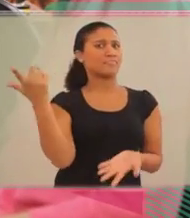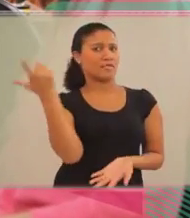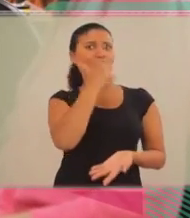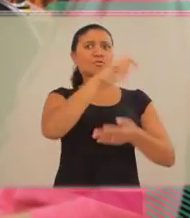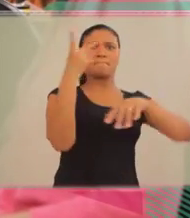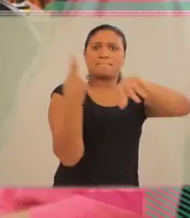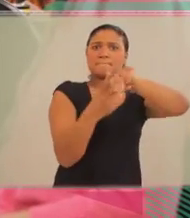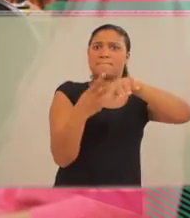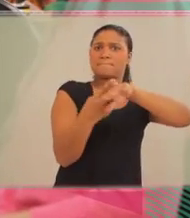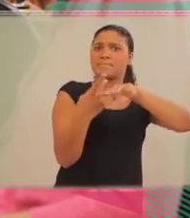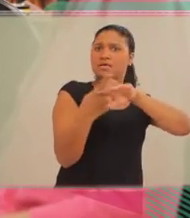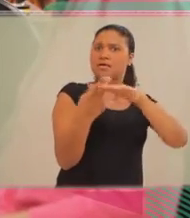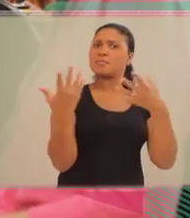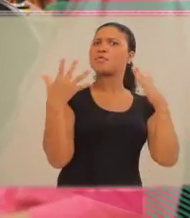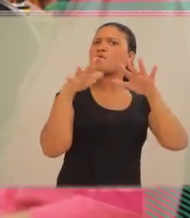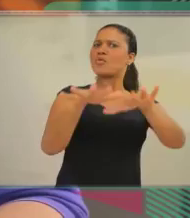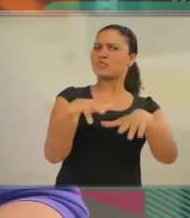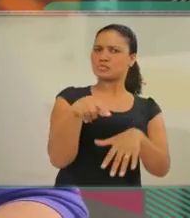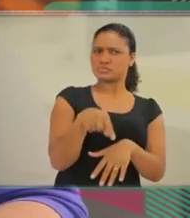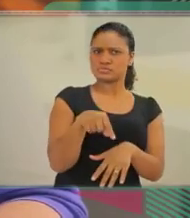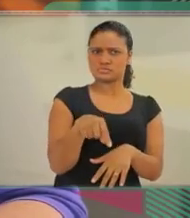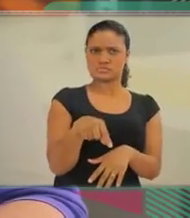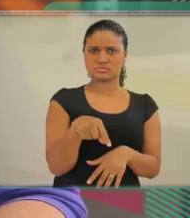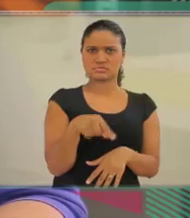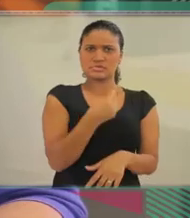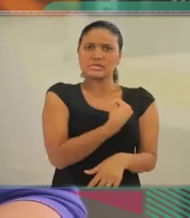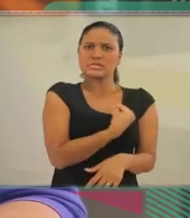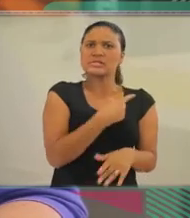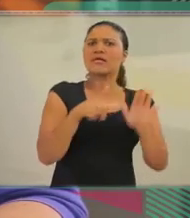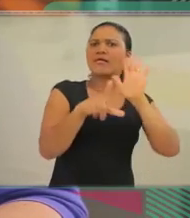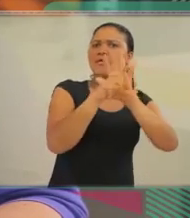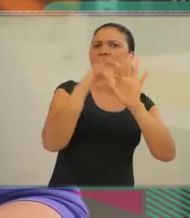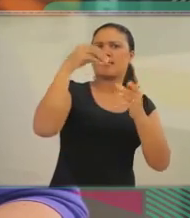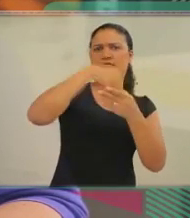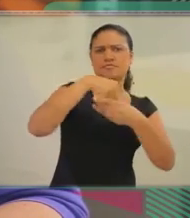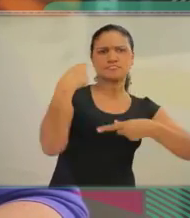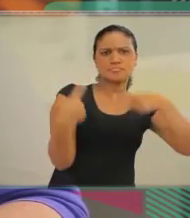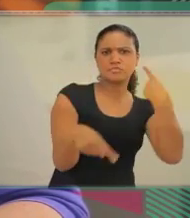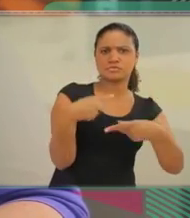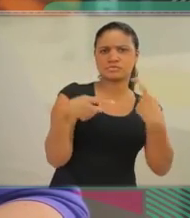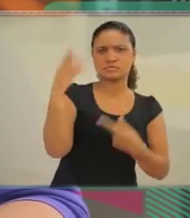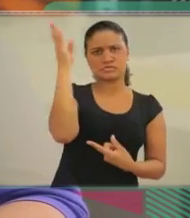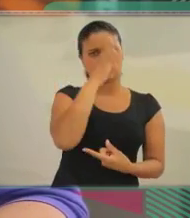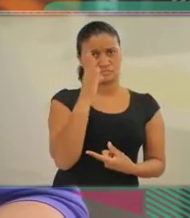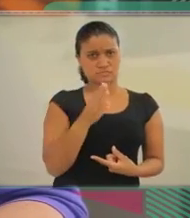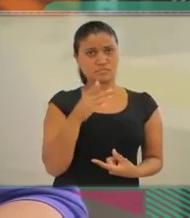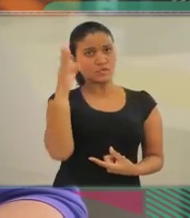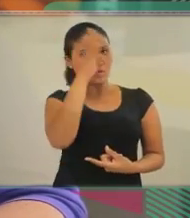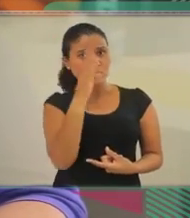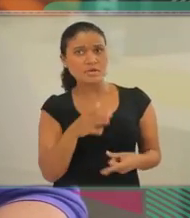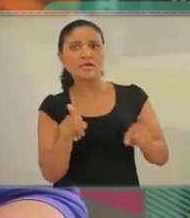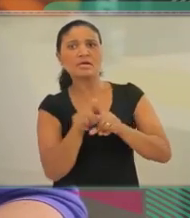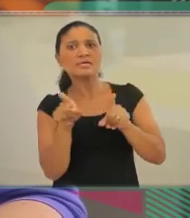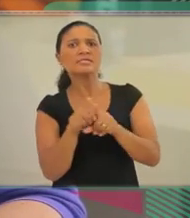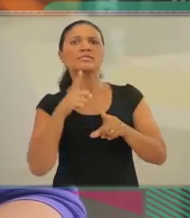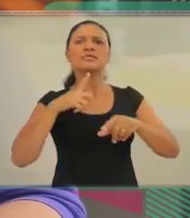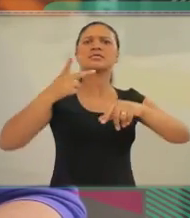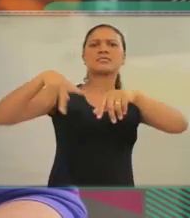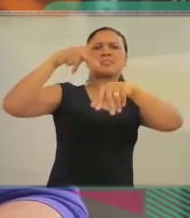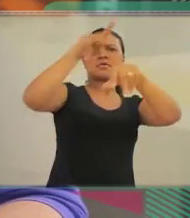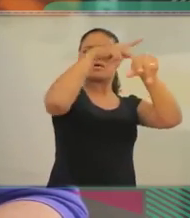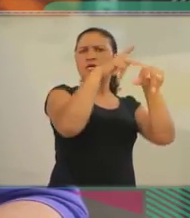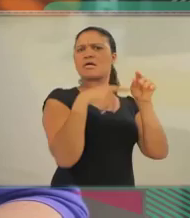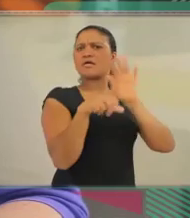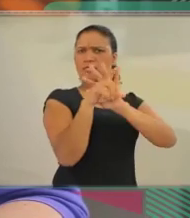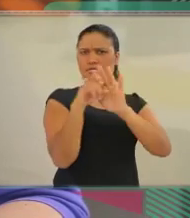por exemplo, as conquistas da acessibilidade. O Brasil já ganhou prêmios de inclusão, da existência de legislação, de